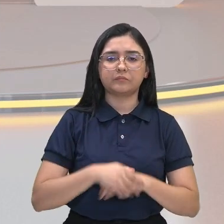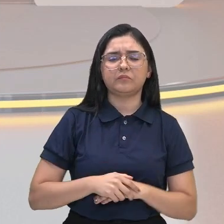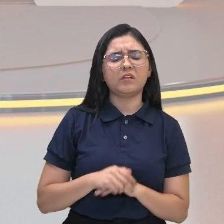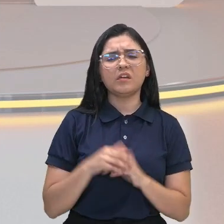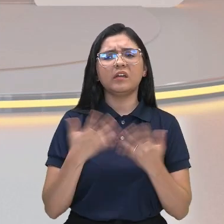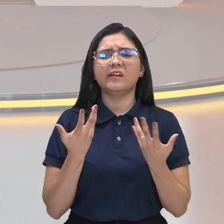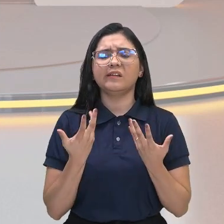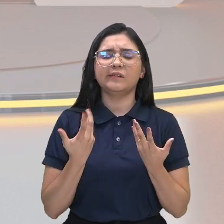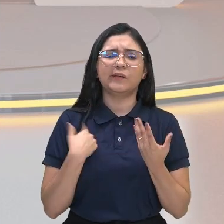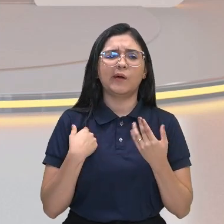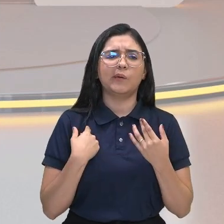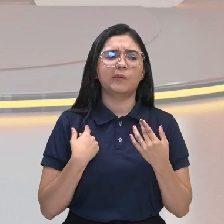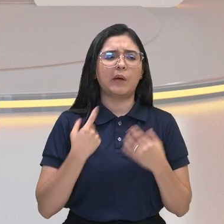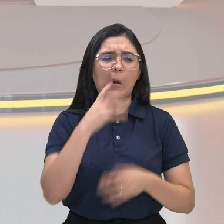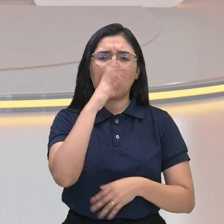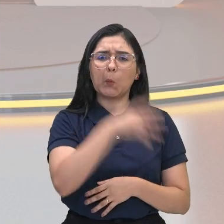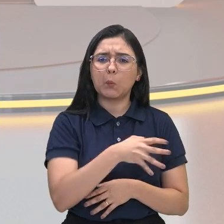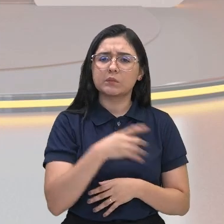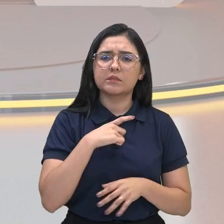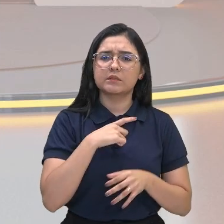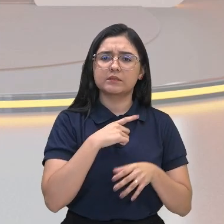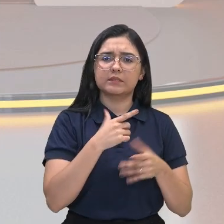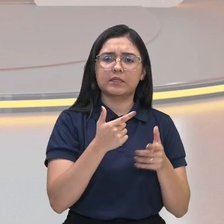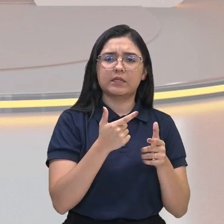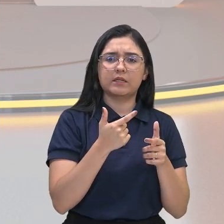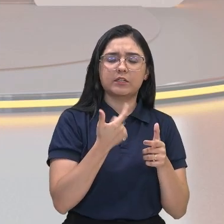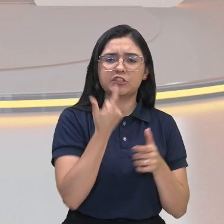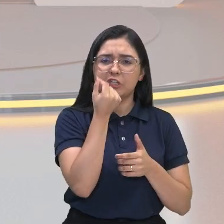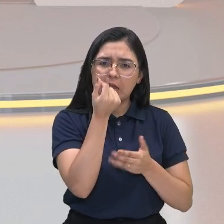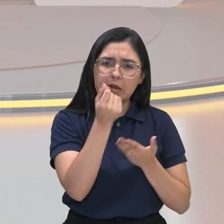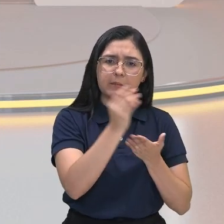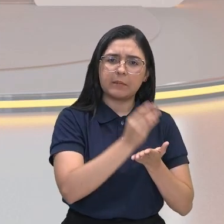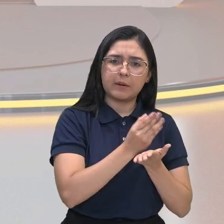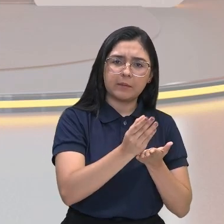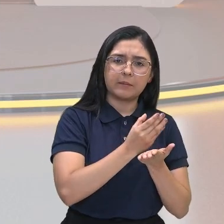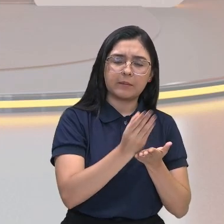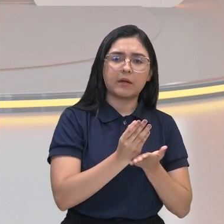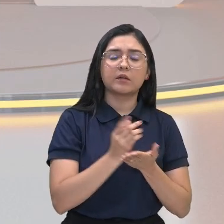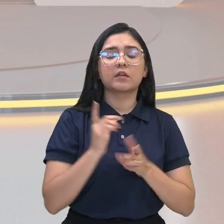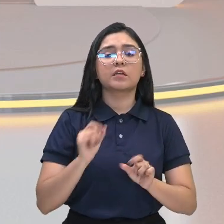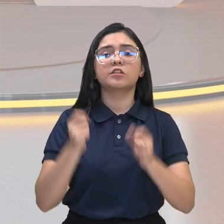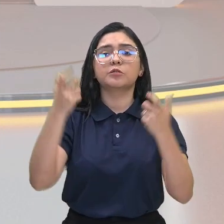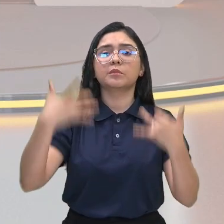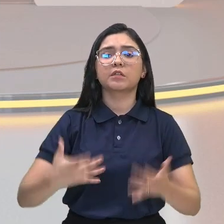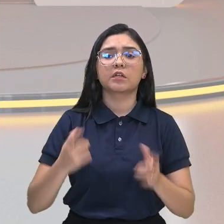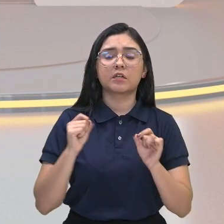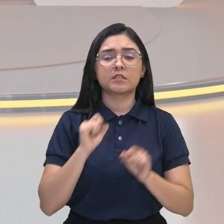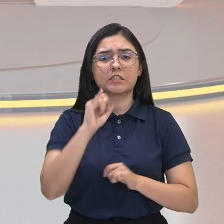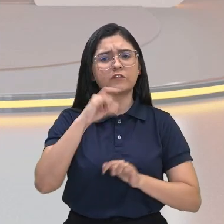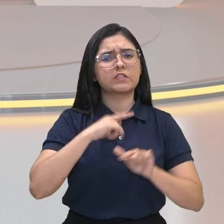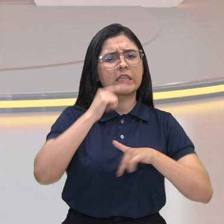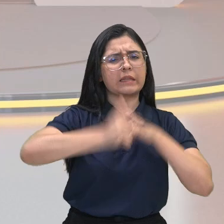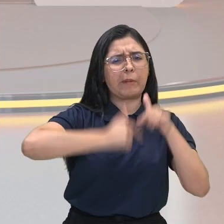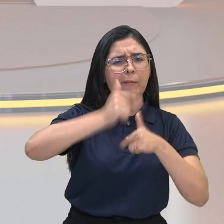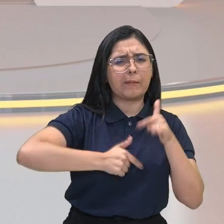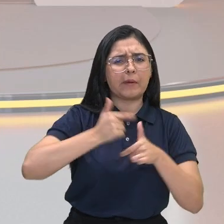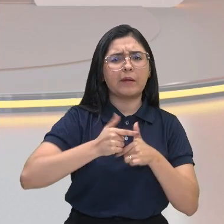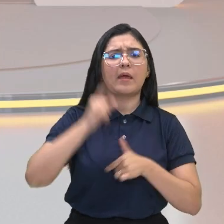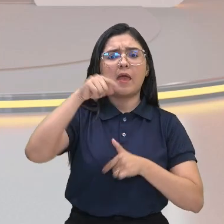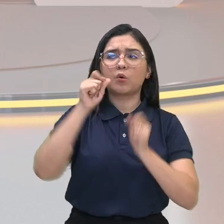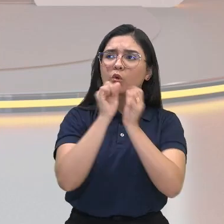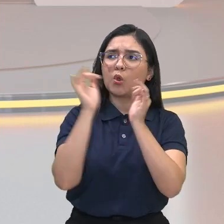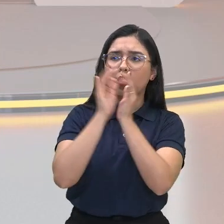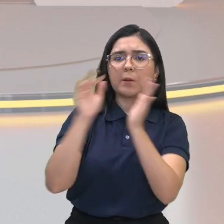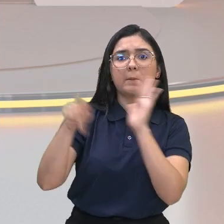o acúmulo de capitais, muito pelo contrário, que diz que você glorifica a Deus através do seu trabalho e também acumulando